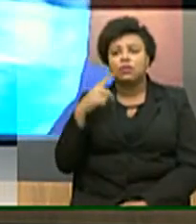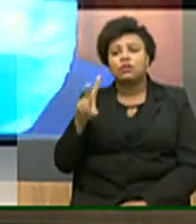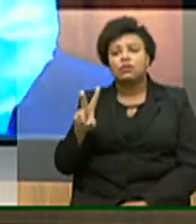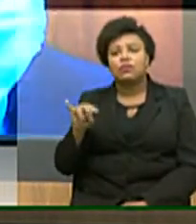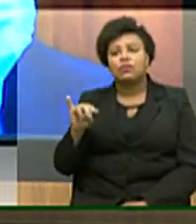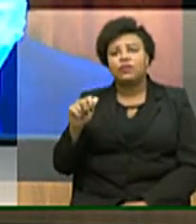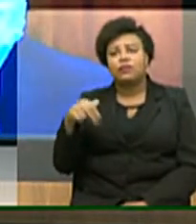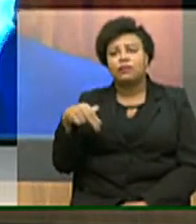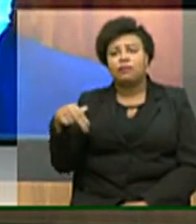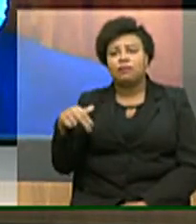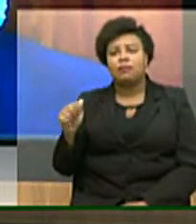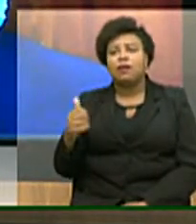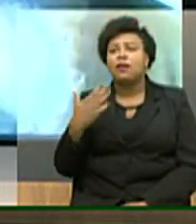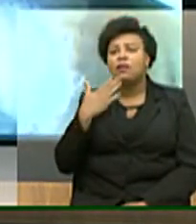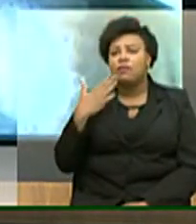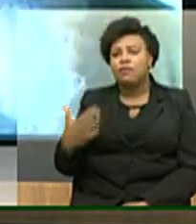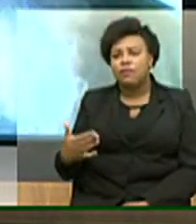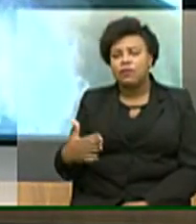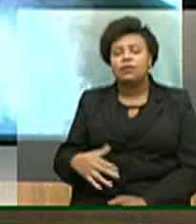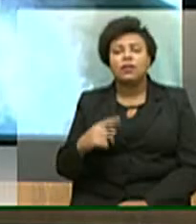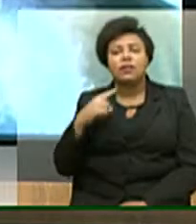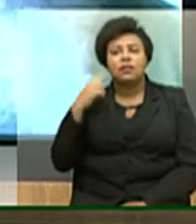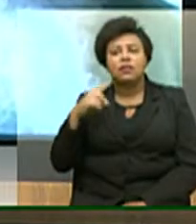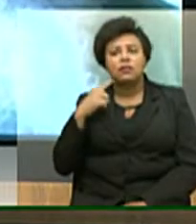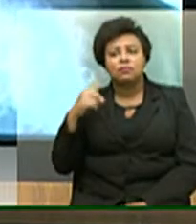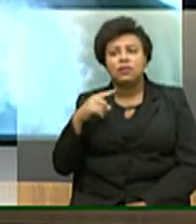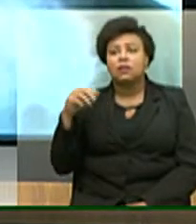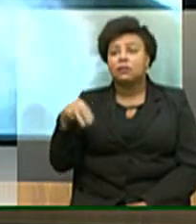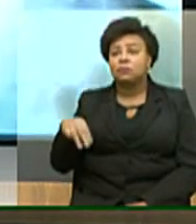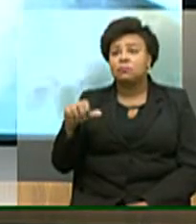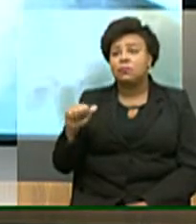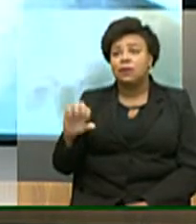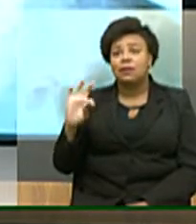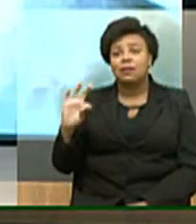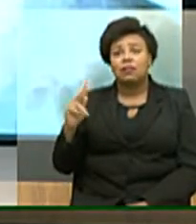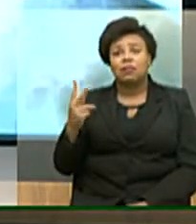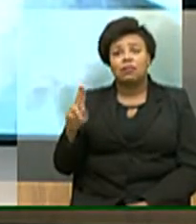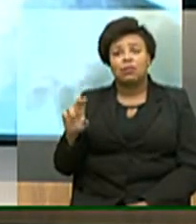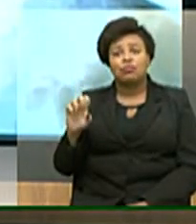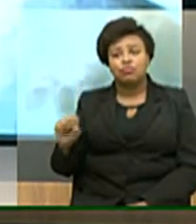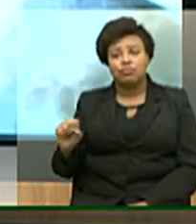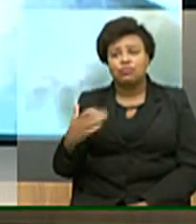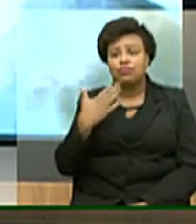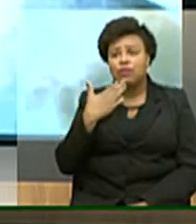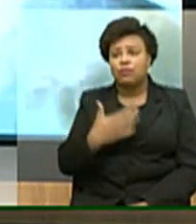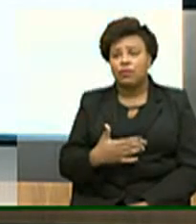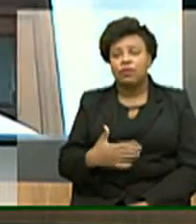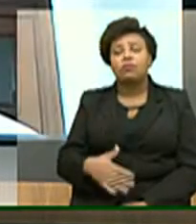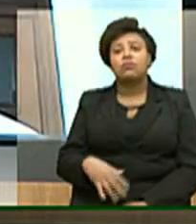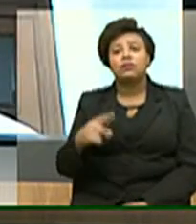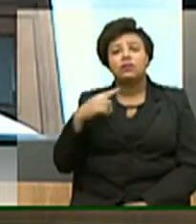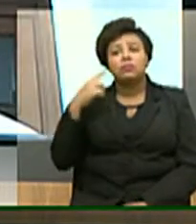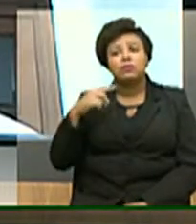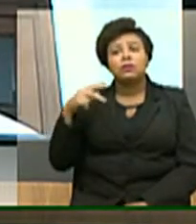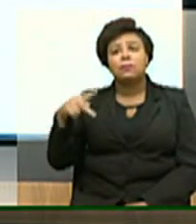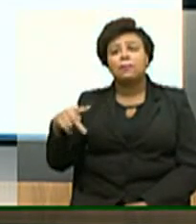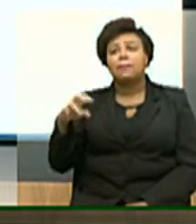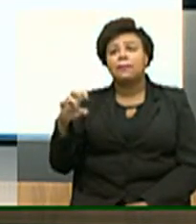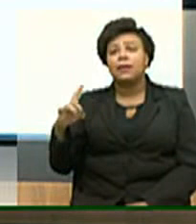Viana. Favorável. Deputado Matheus Vespe. Favorável, senhor presidente. Deputado Pedro